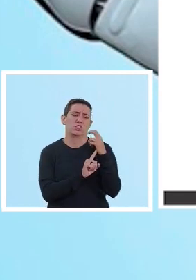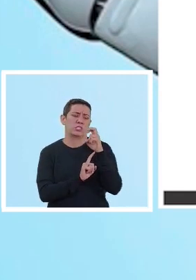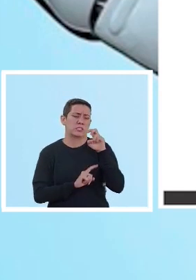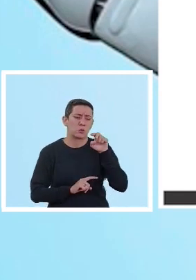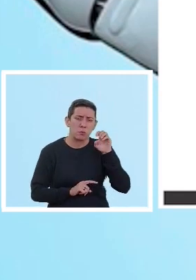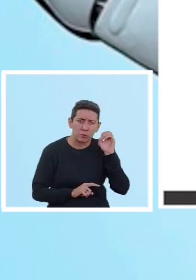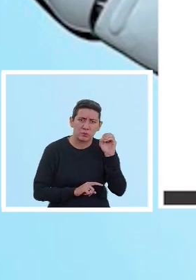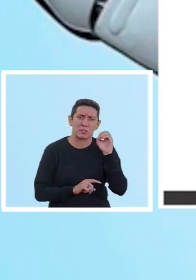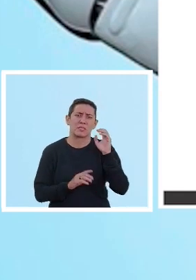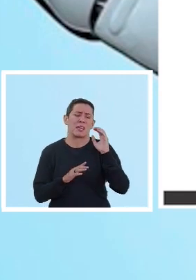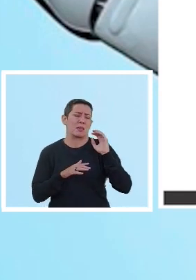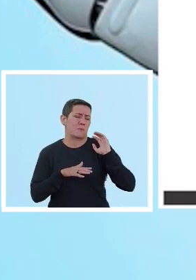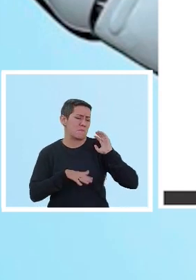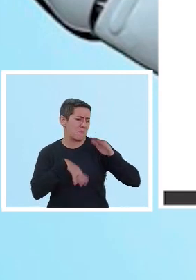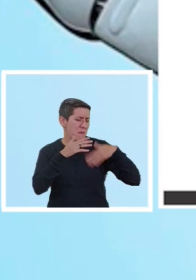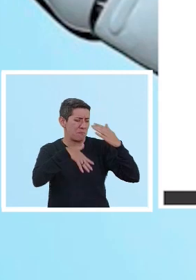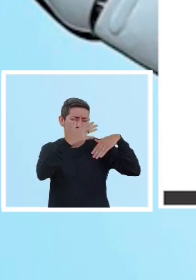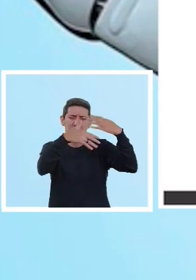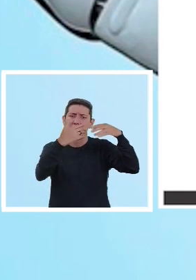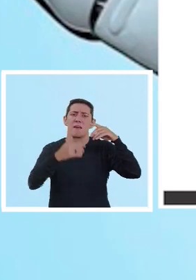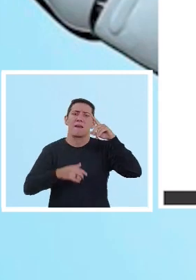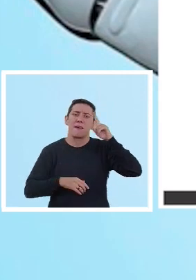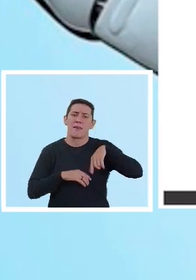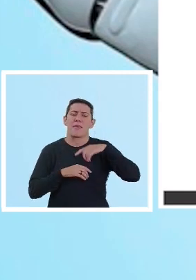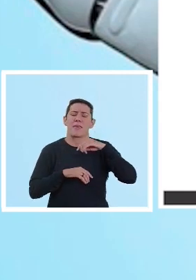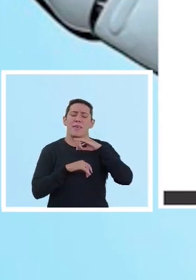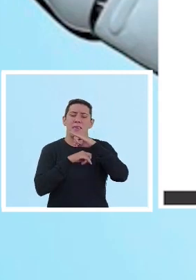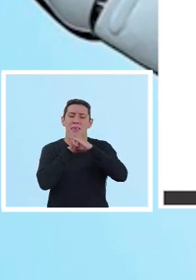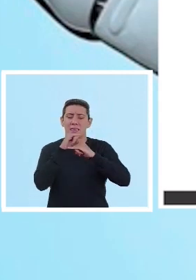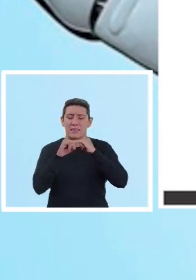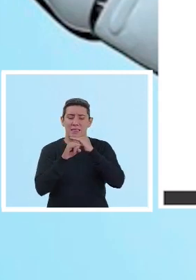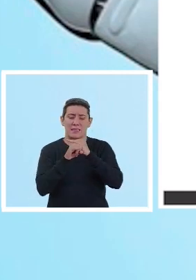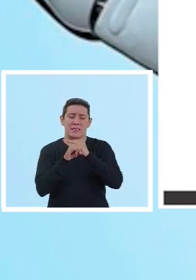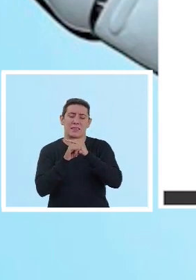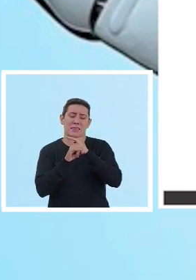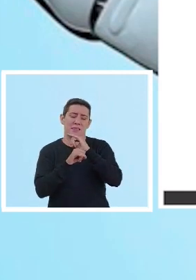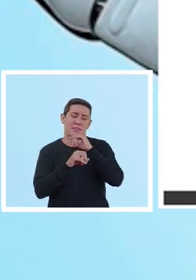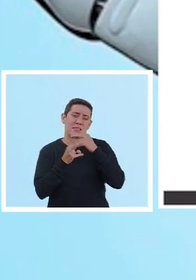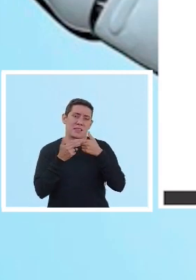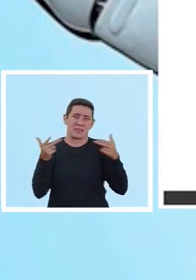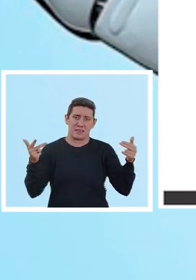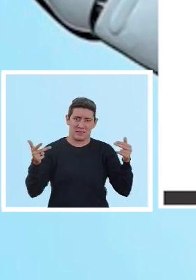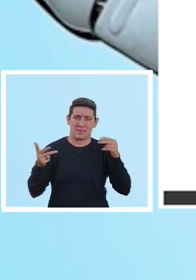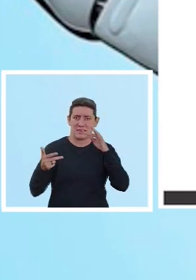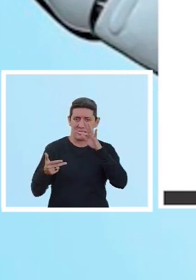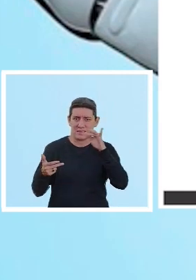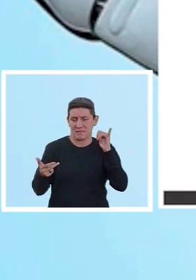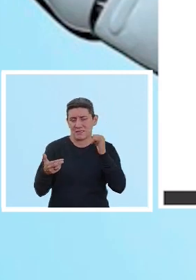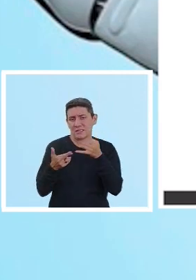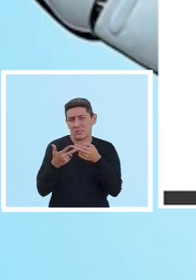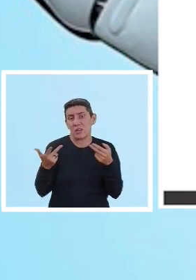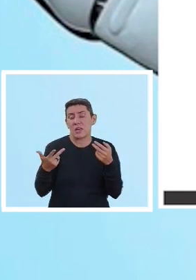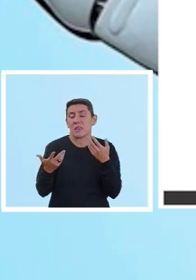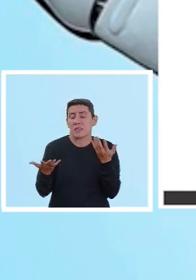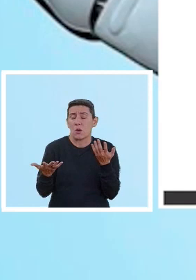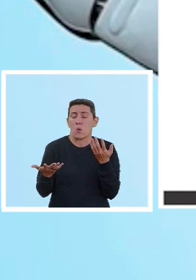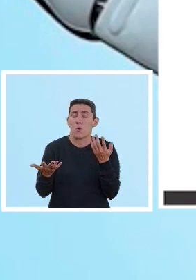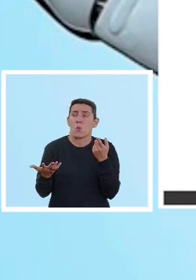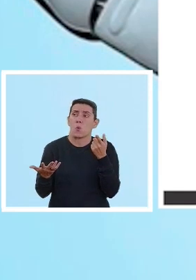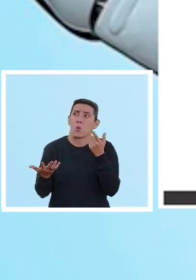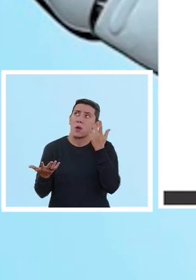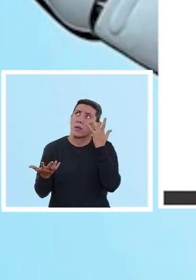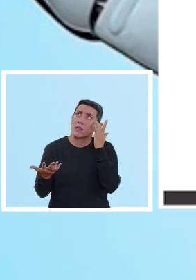E então as pessoas elas realmente precisam é e é como eu posso dizer